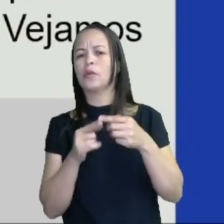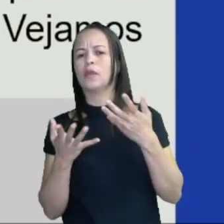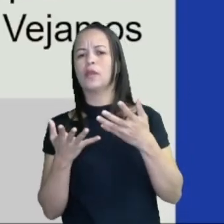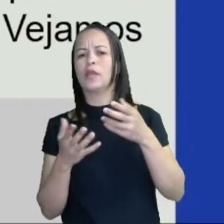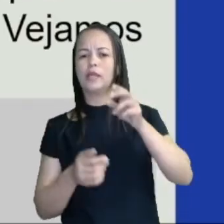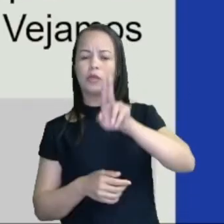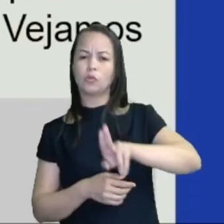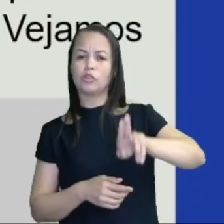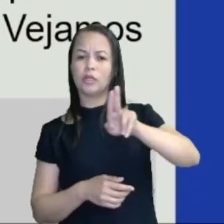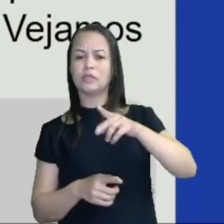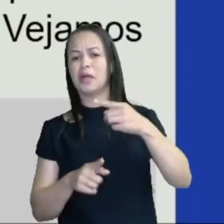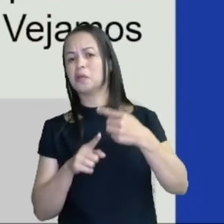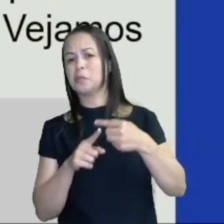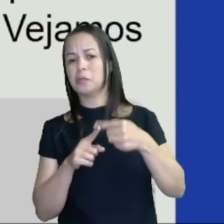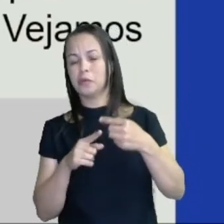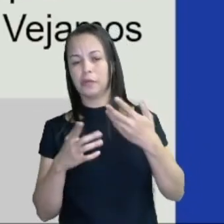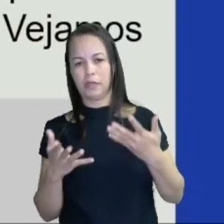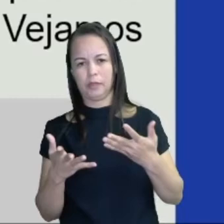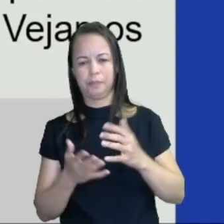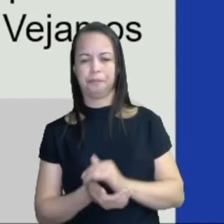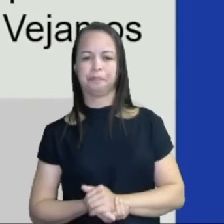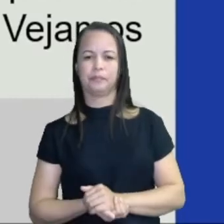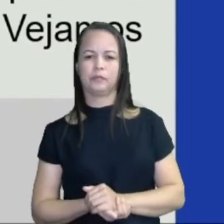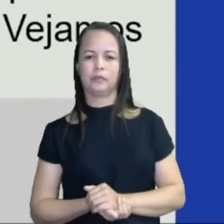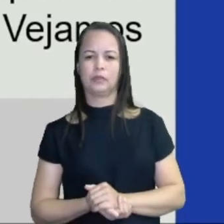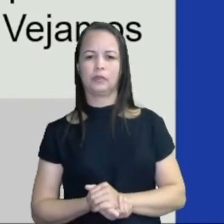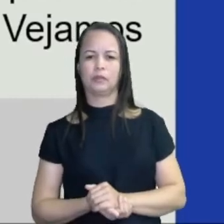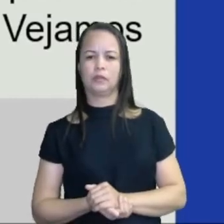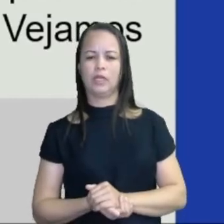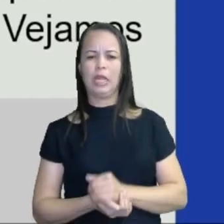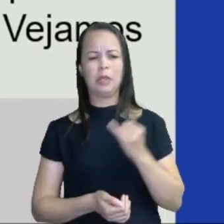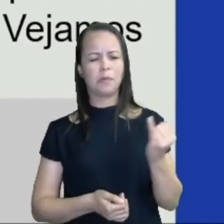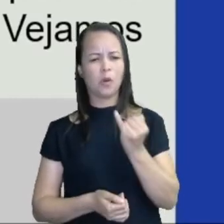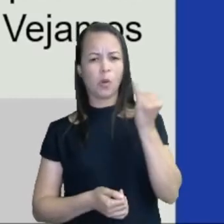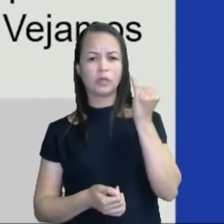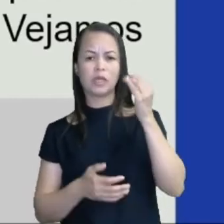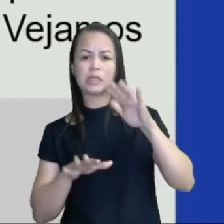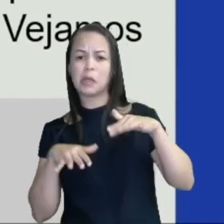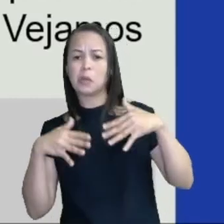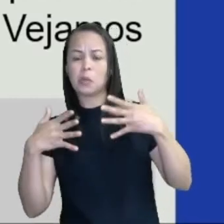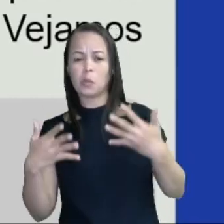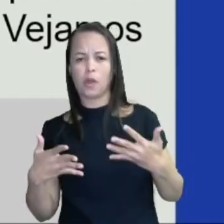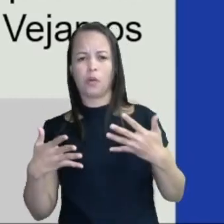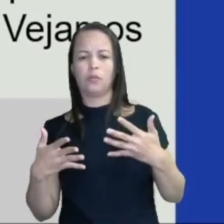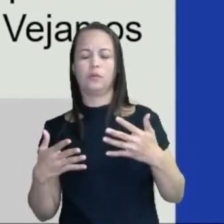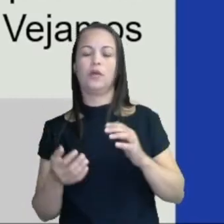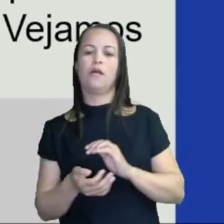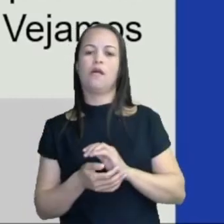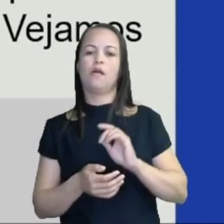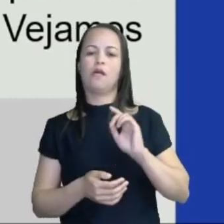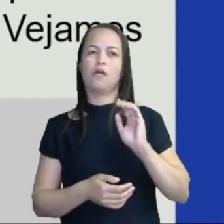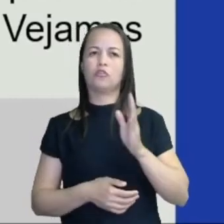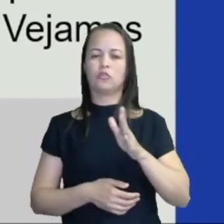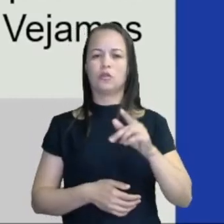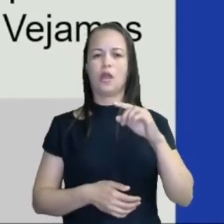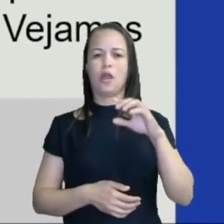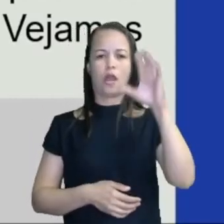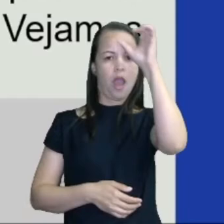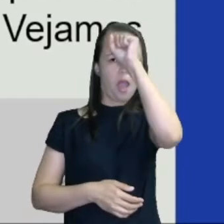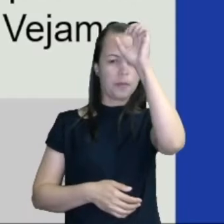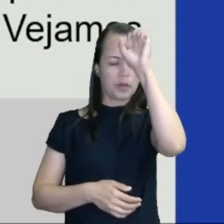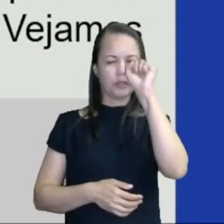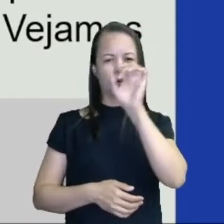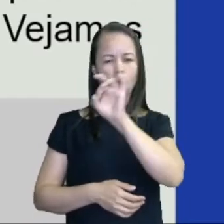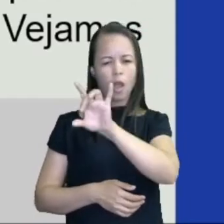são utilizados? Quais são a importância dele? Já que a gente aprendeu sobre cada